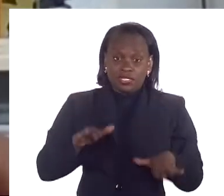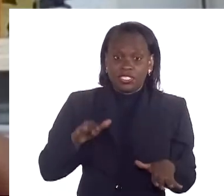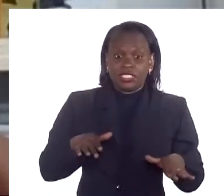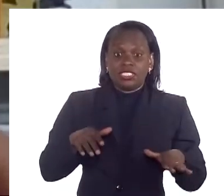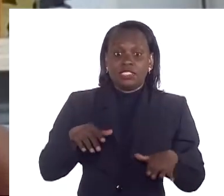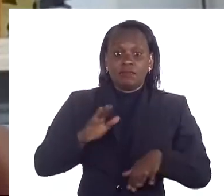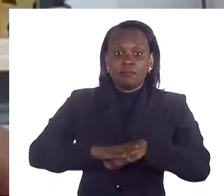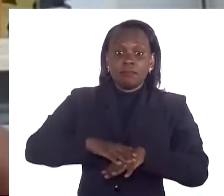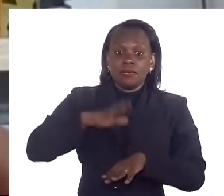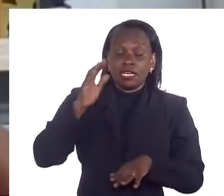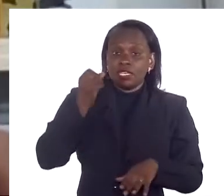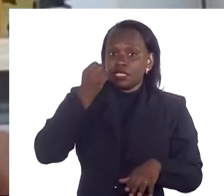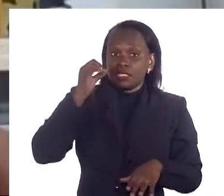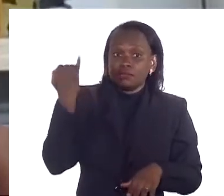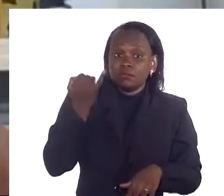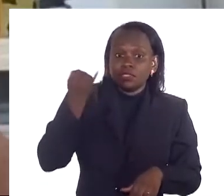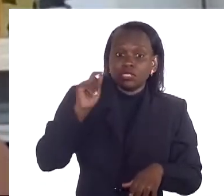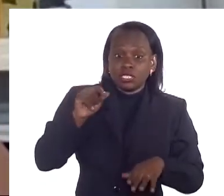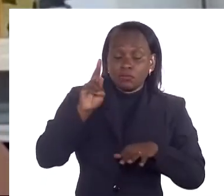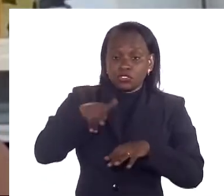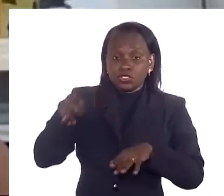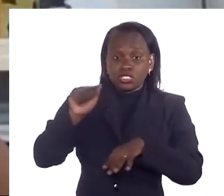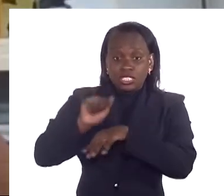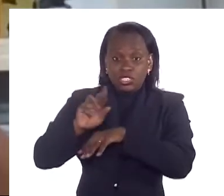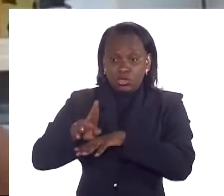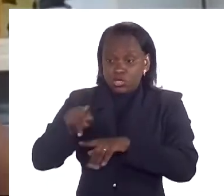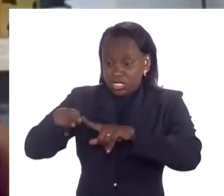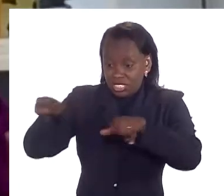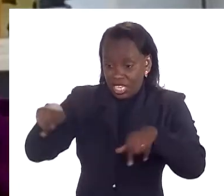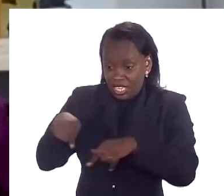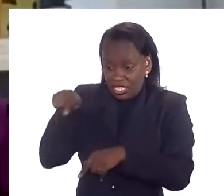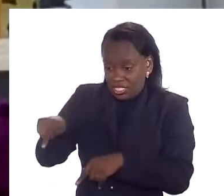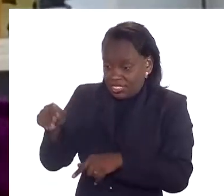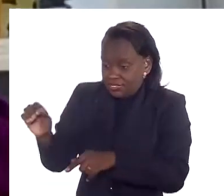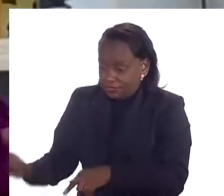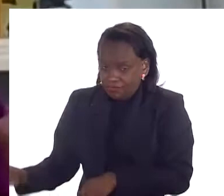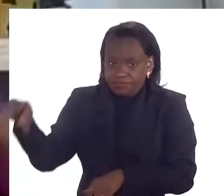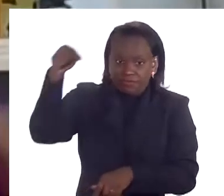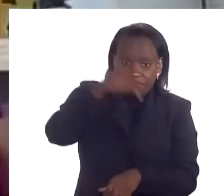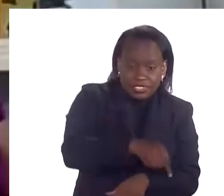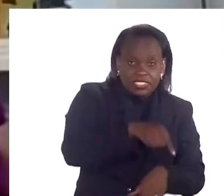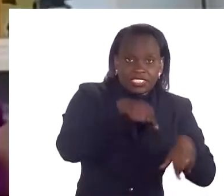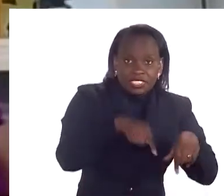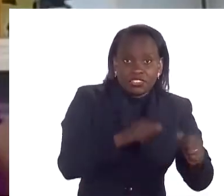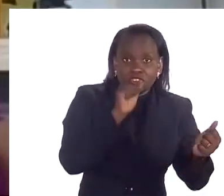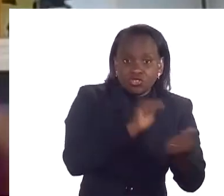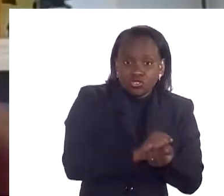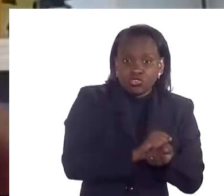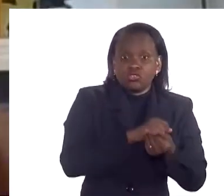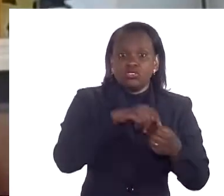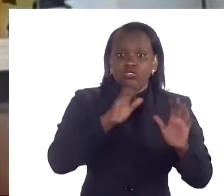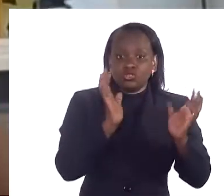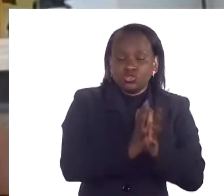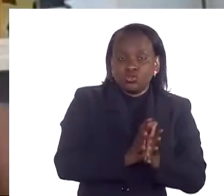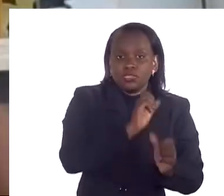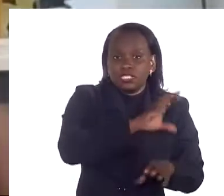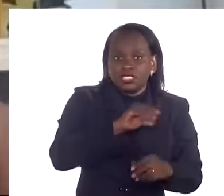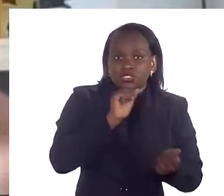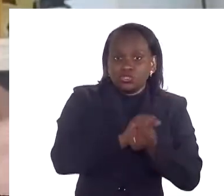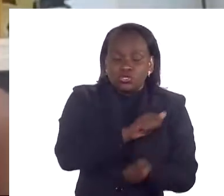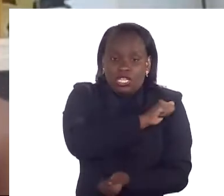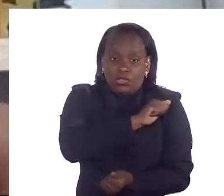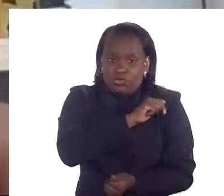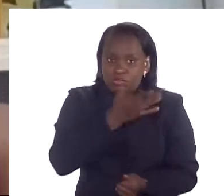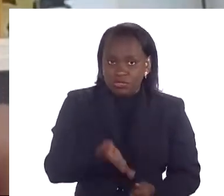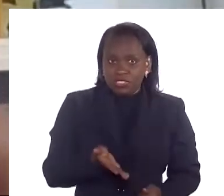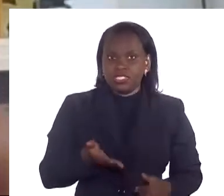vezes, é mais efetivo que esse professor de sala de recurso, ele saia da sala de recurso e passe alguns momentos na turma de ensino comum